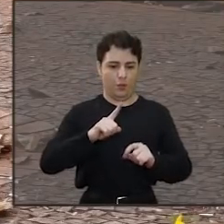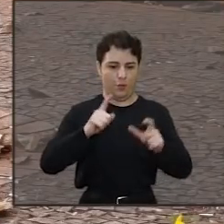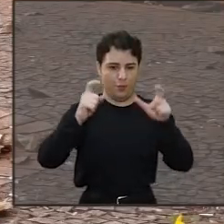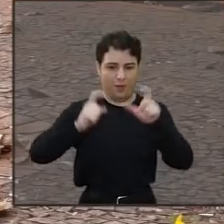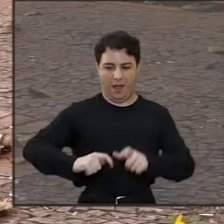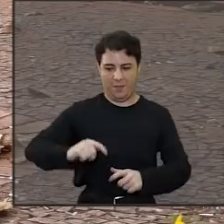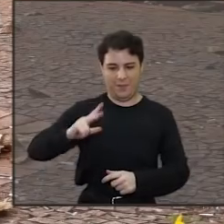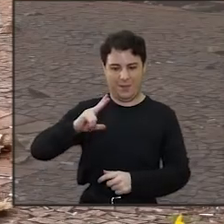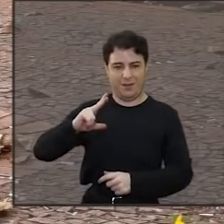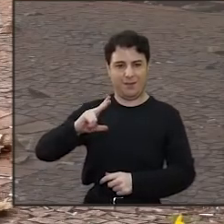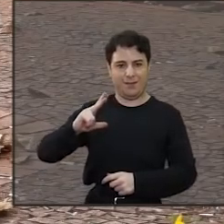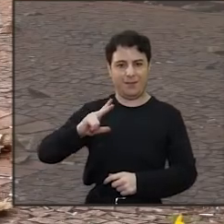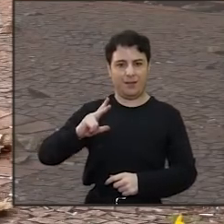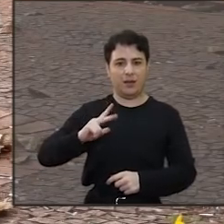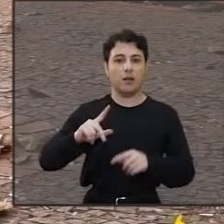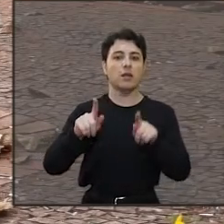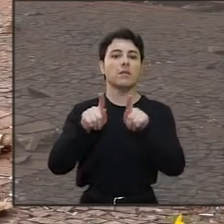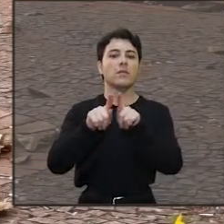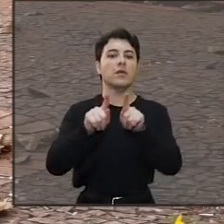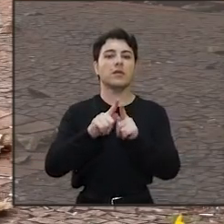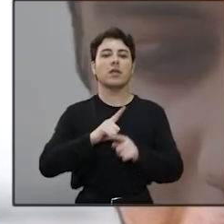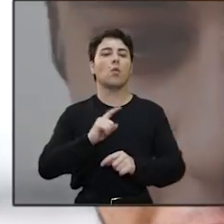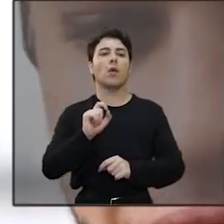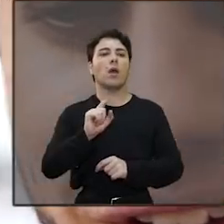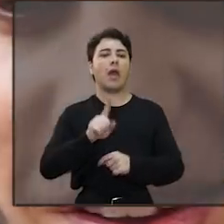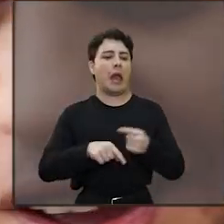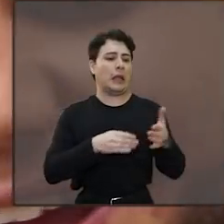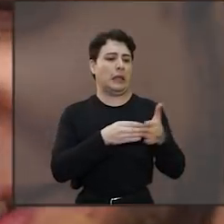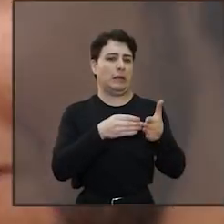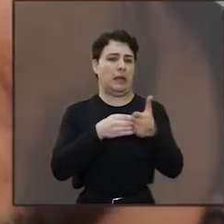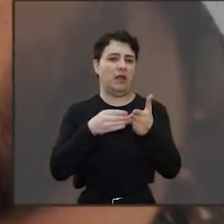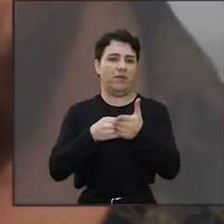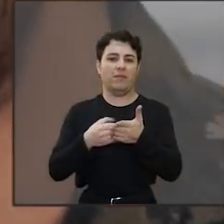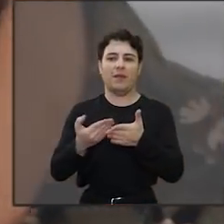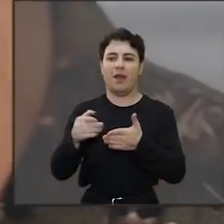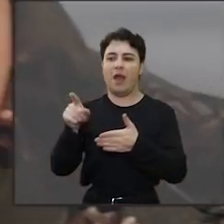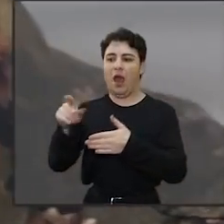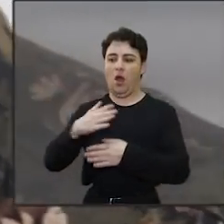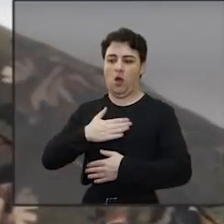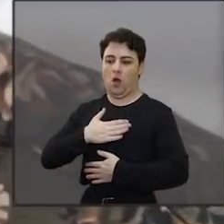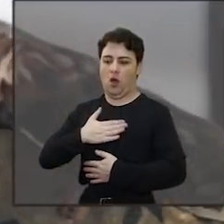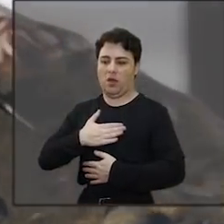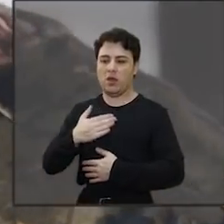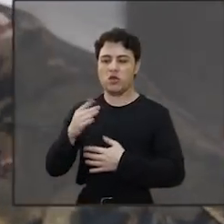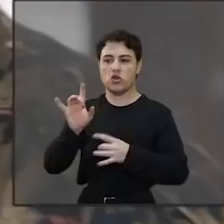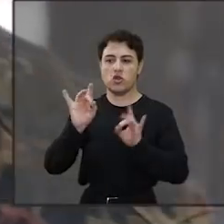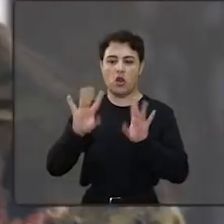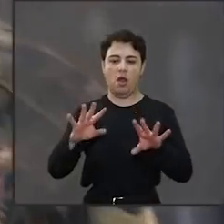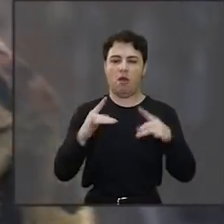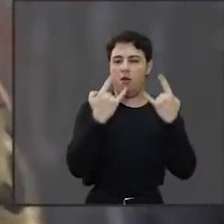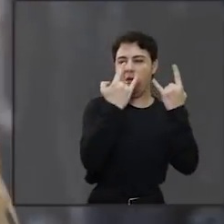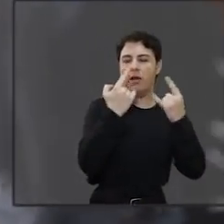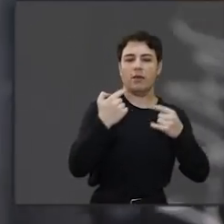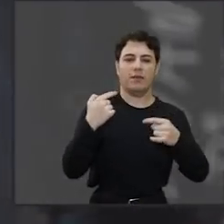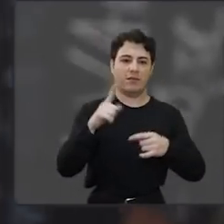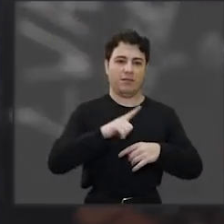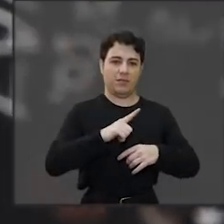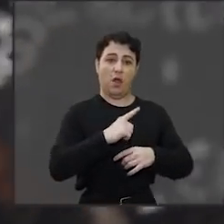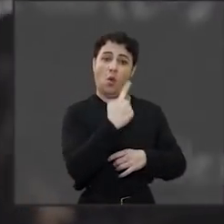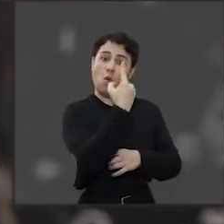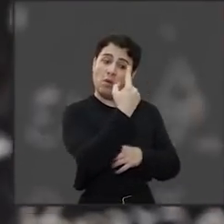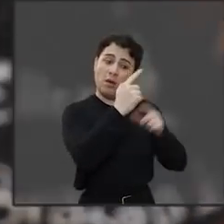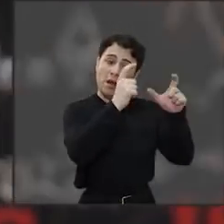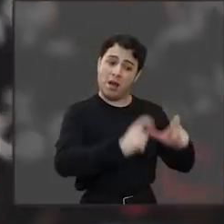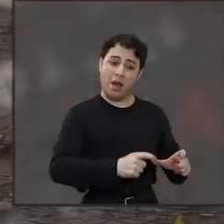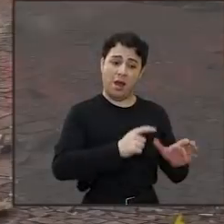os espaços privados, eles têm uma limitação por estilo. Então, por exemplo, no meu estilo do rock, a